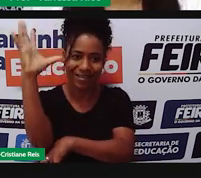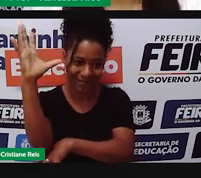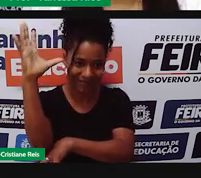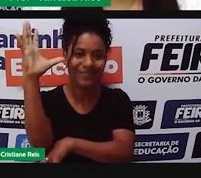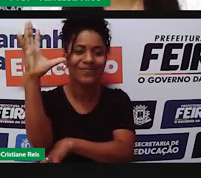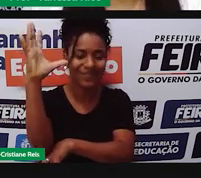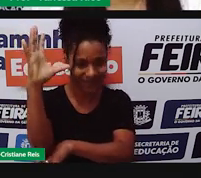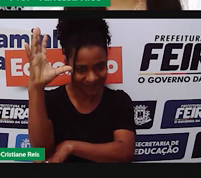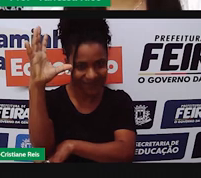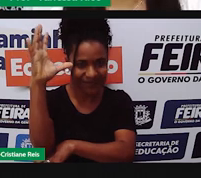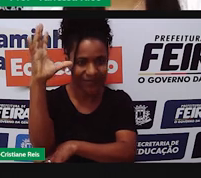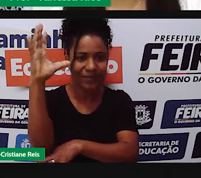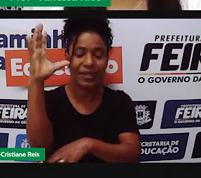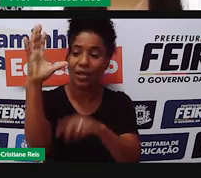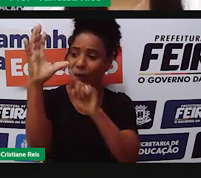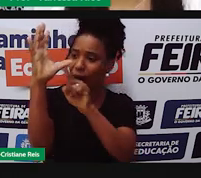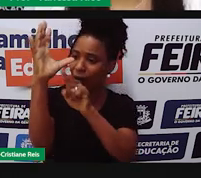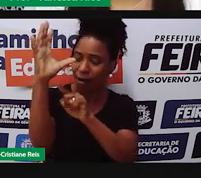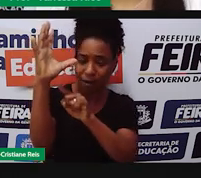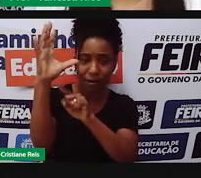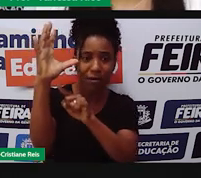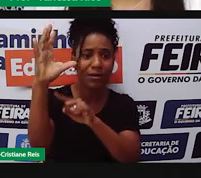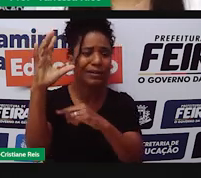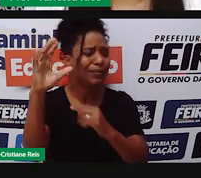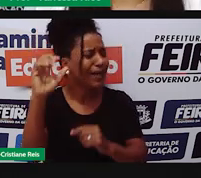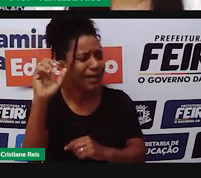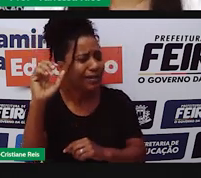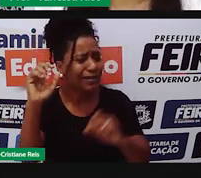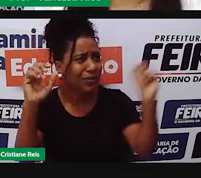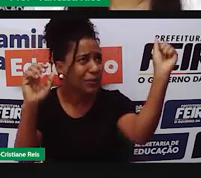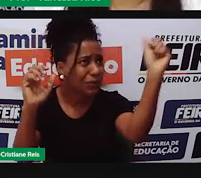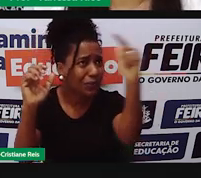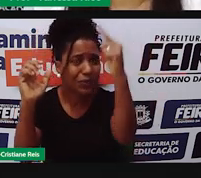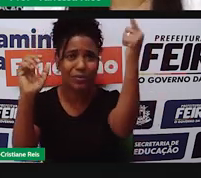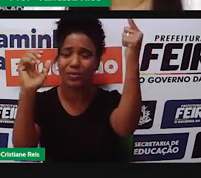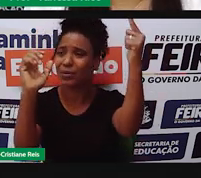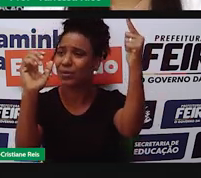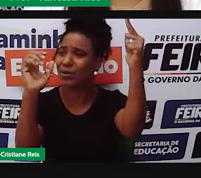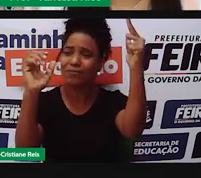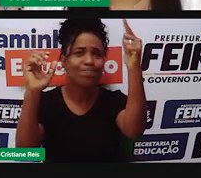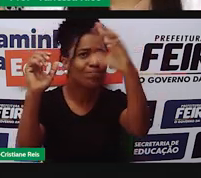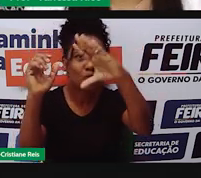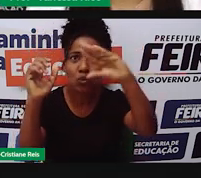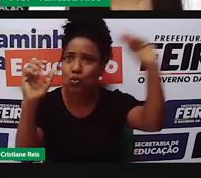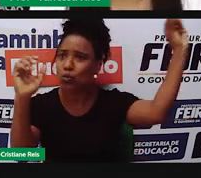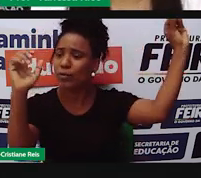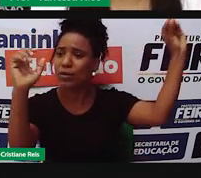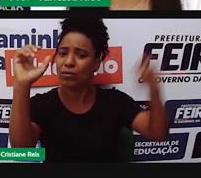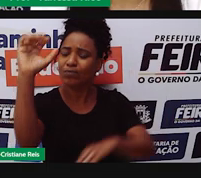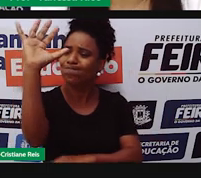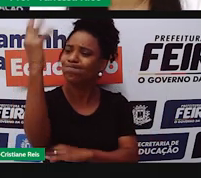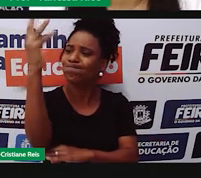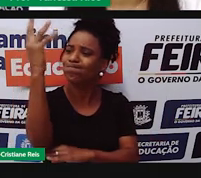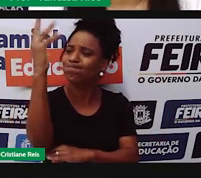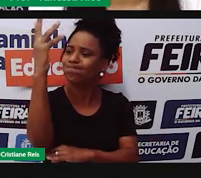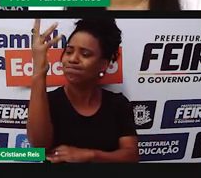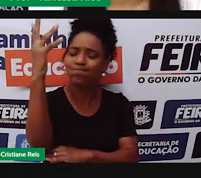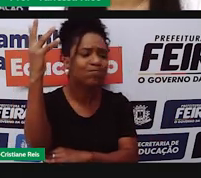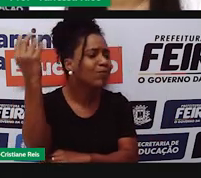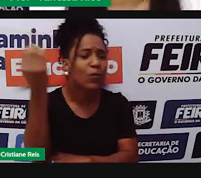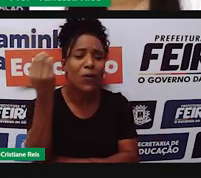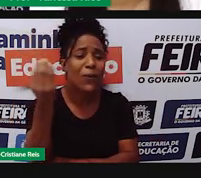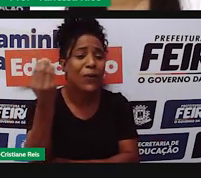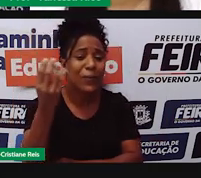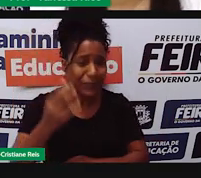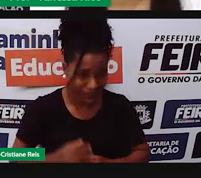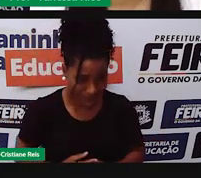alimentar. Aí a gente percebe, e se o sol deixasse de existir, não é? Se o sol, ó, plim, desaparecesse,